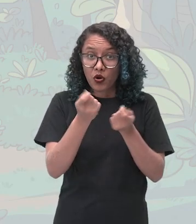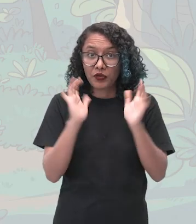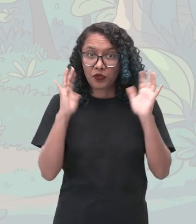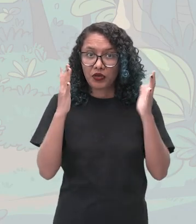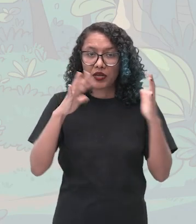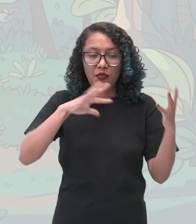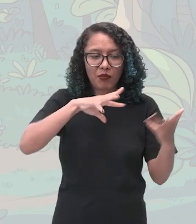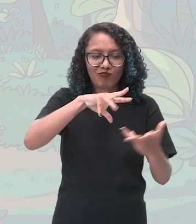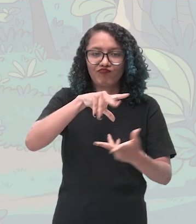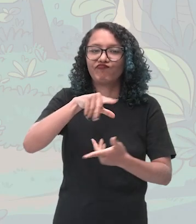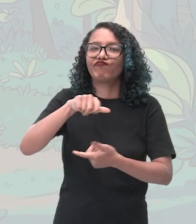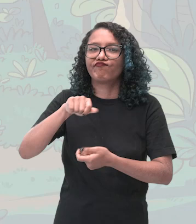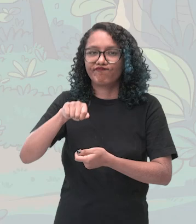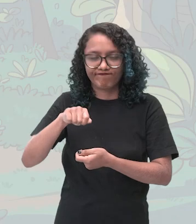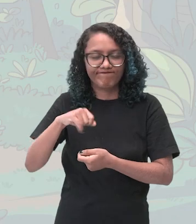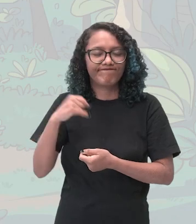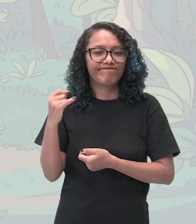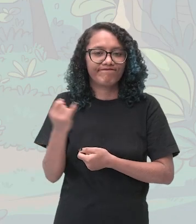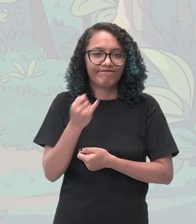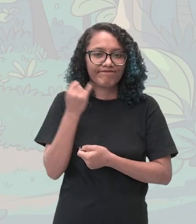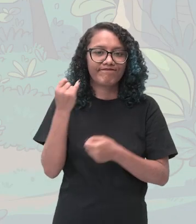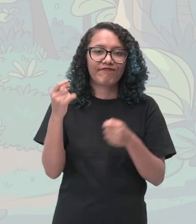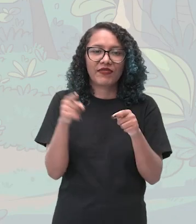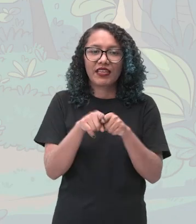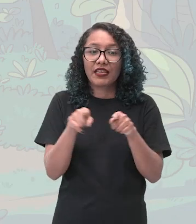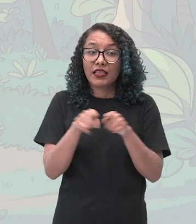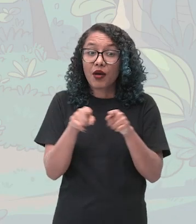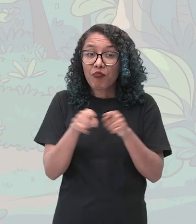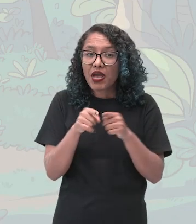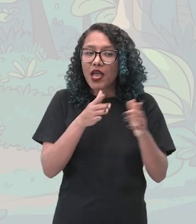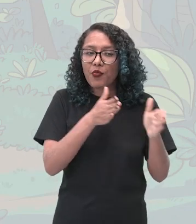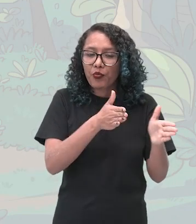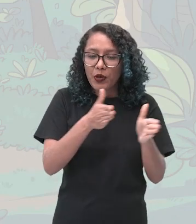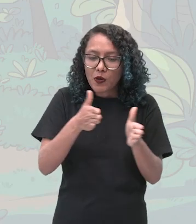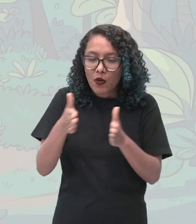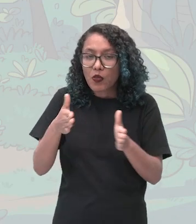global. Ela é essencial para o ciclo da água.